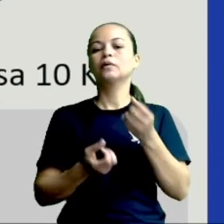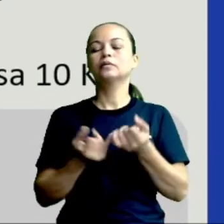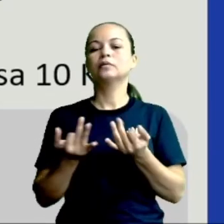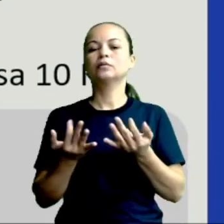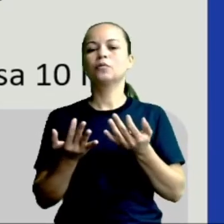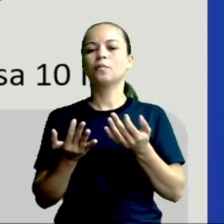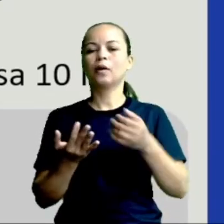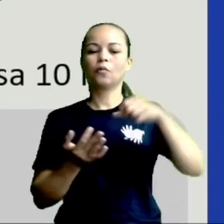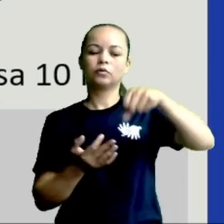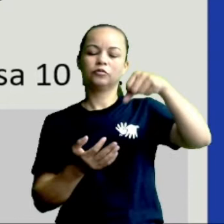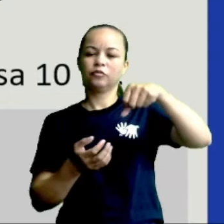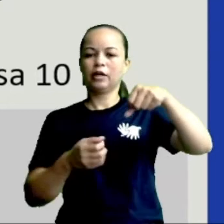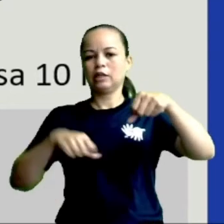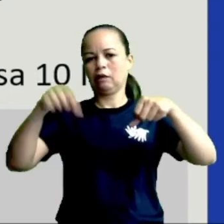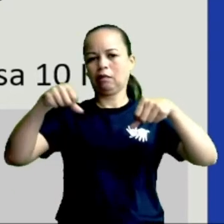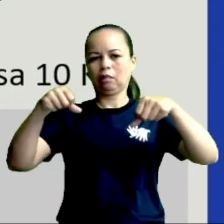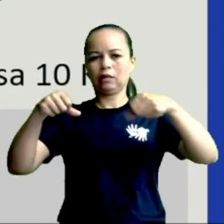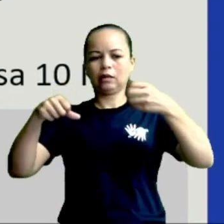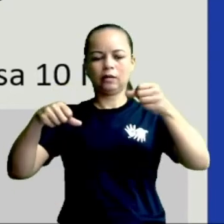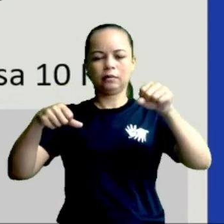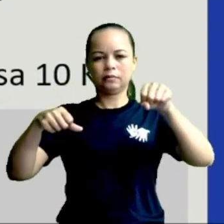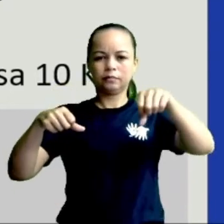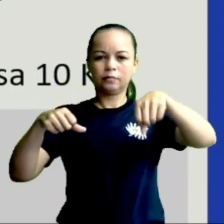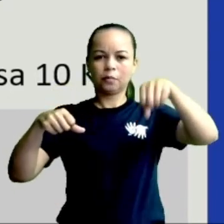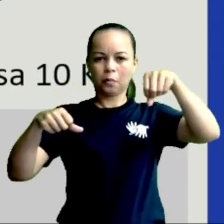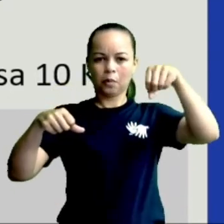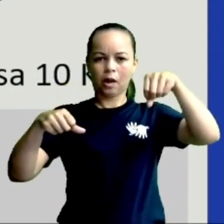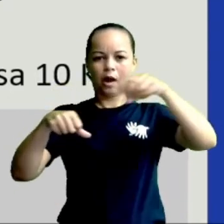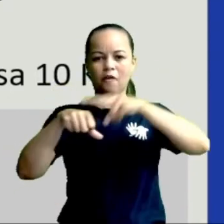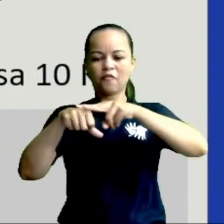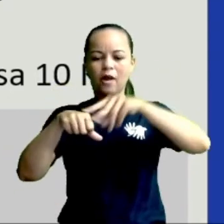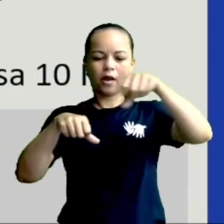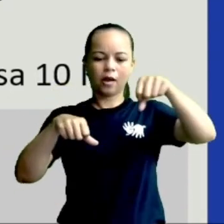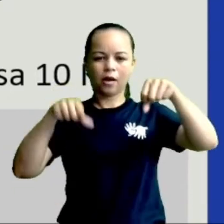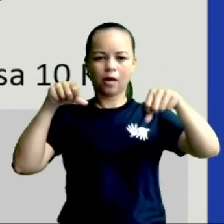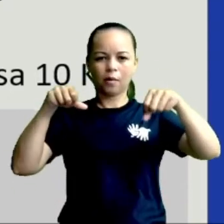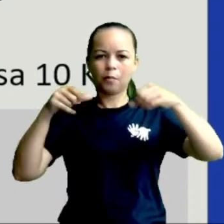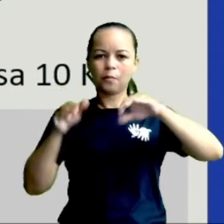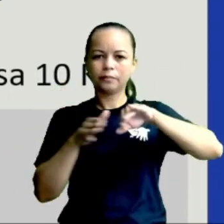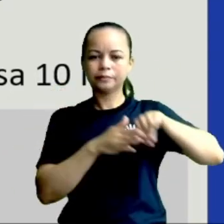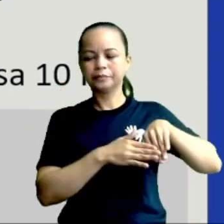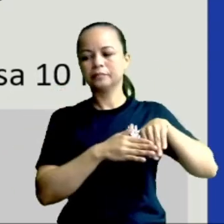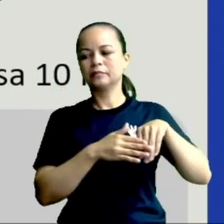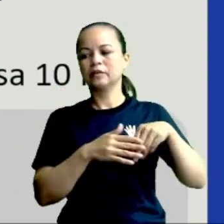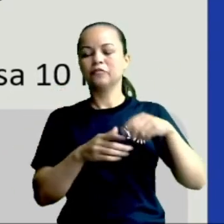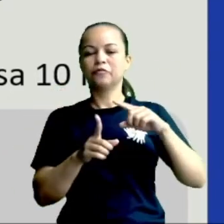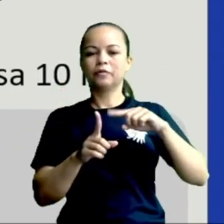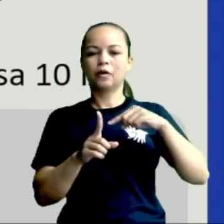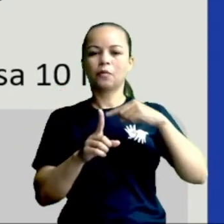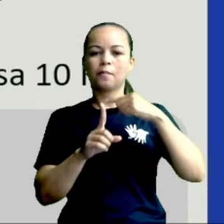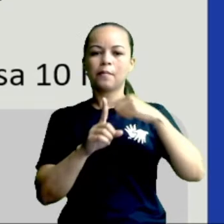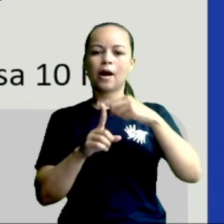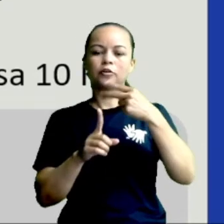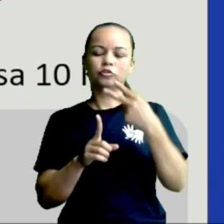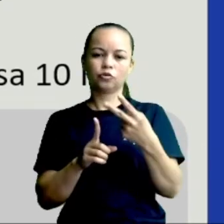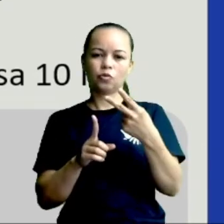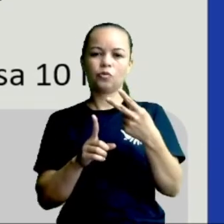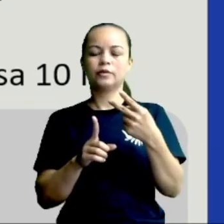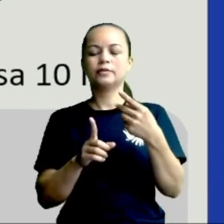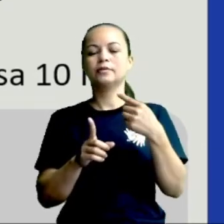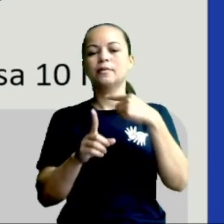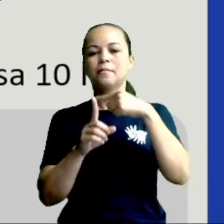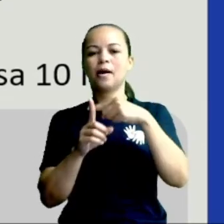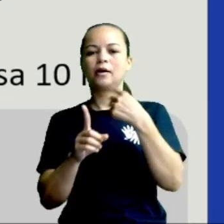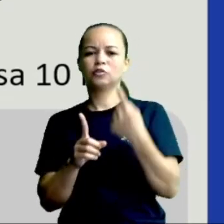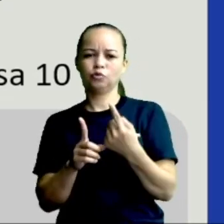um pacote verde de cada lado vamos tirar um pacote de cada lado e a gente fica com que mais dois e mais